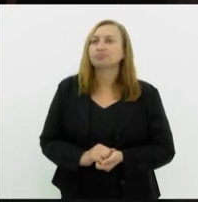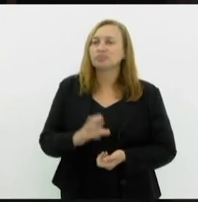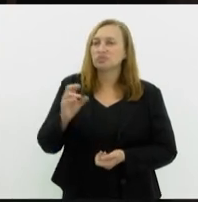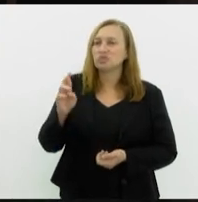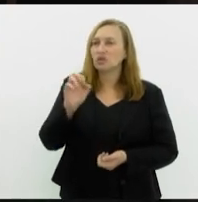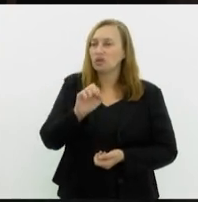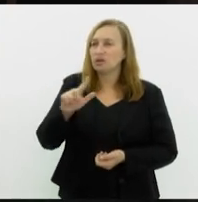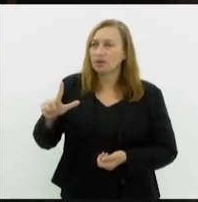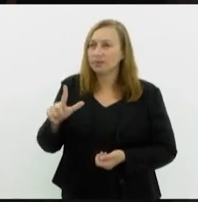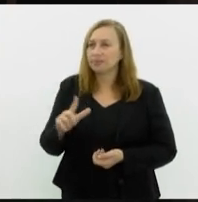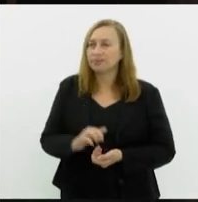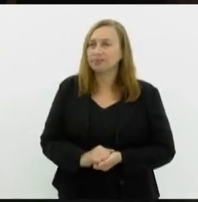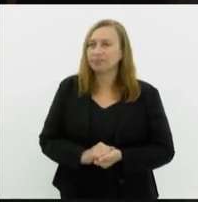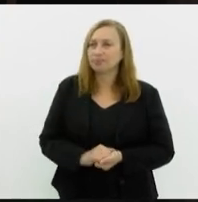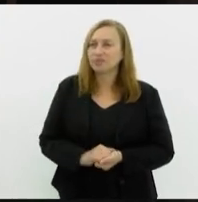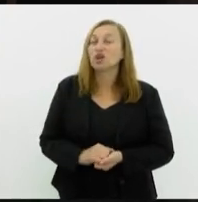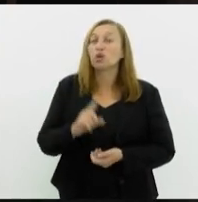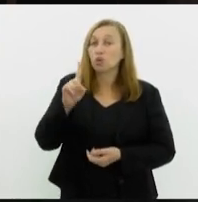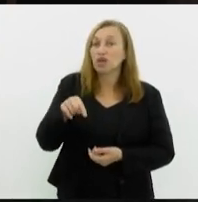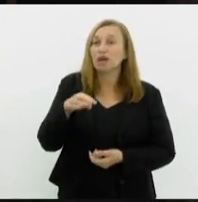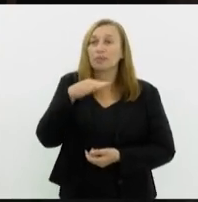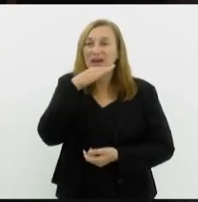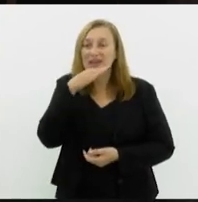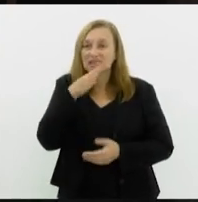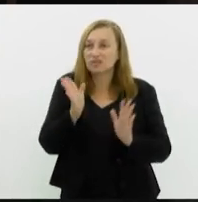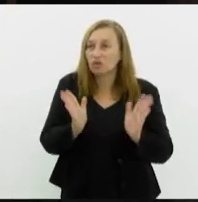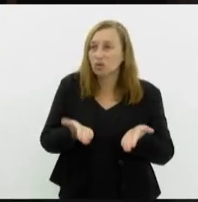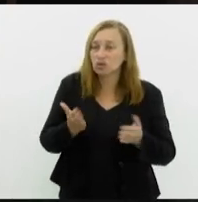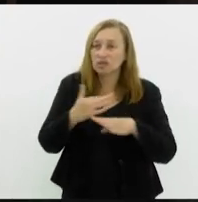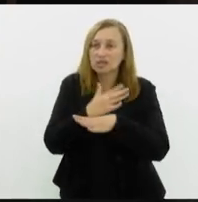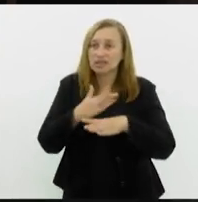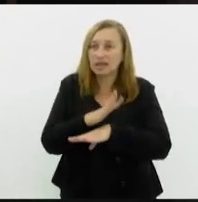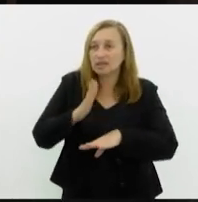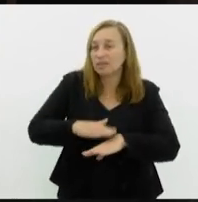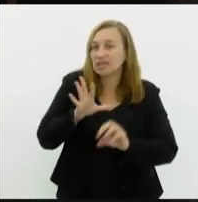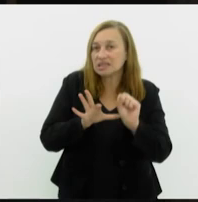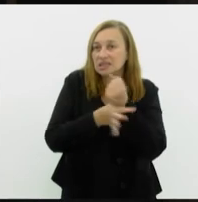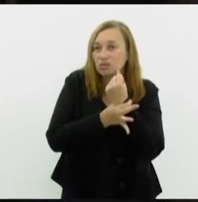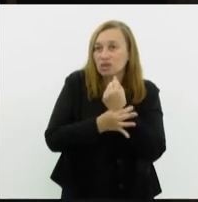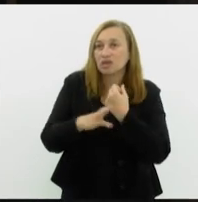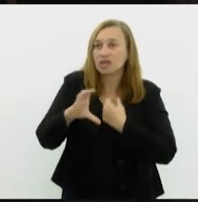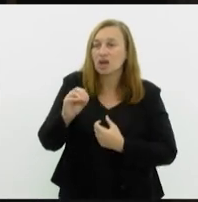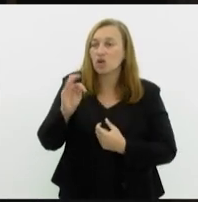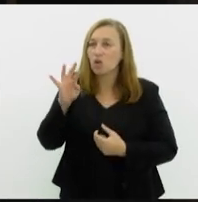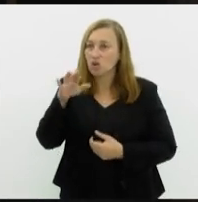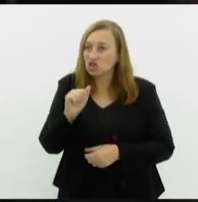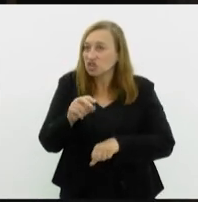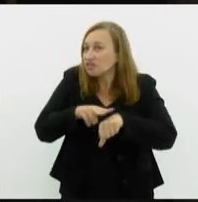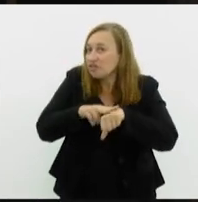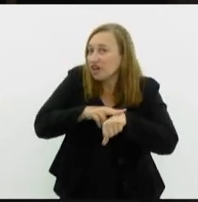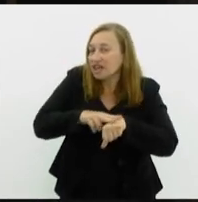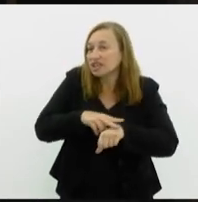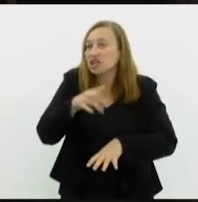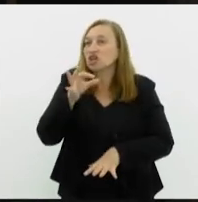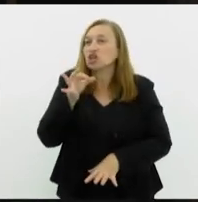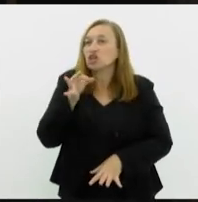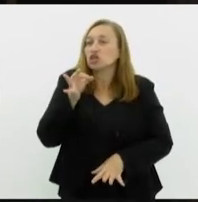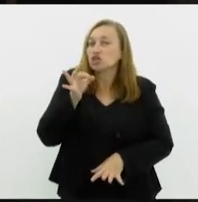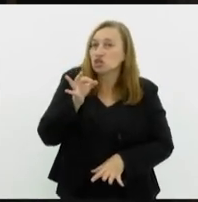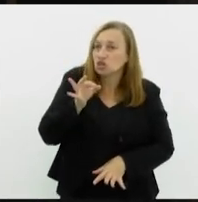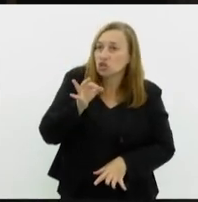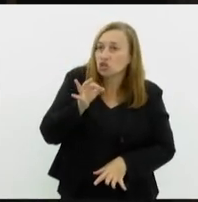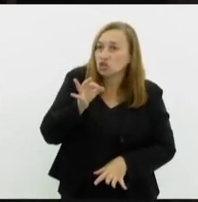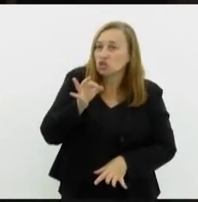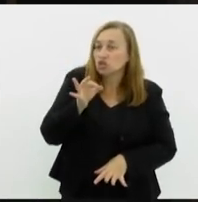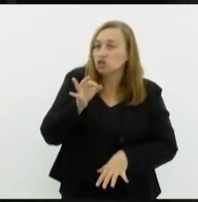que isso resultou? No que é Mangaratiba hoje, uma das cidades mais seguras da Costa Verde. E é mais do que justo, Capitão Mozinho, essa